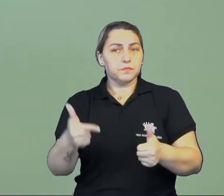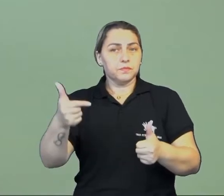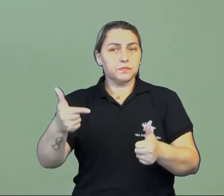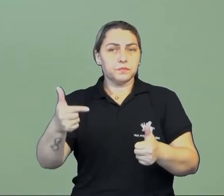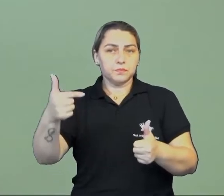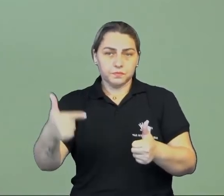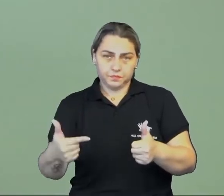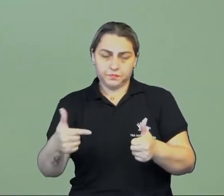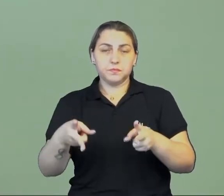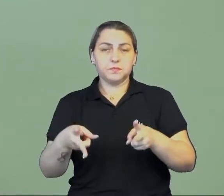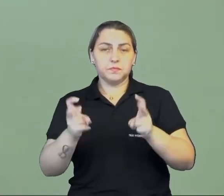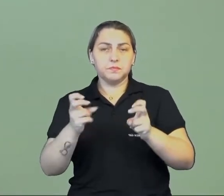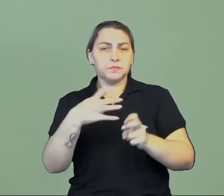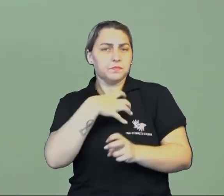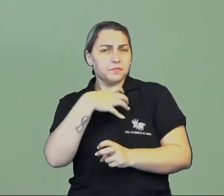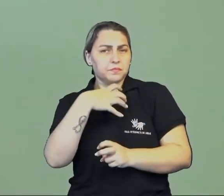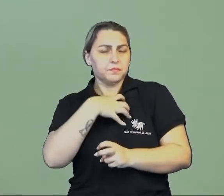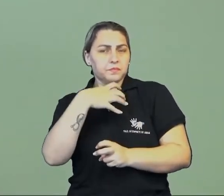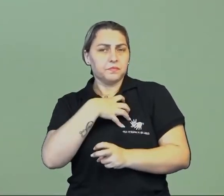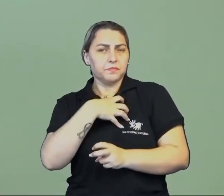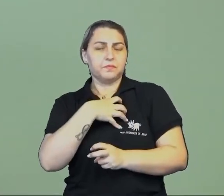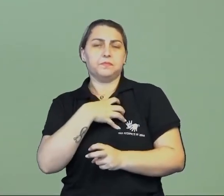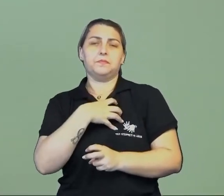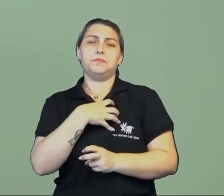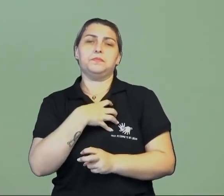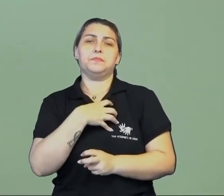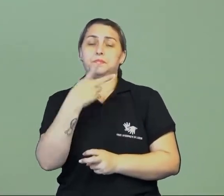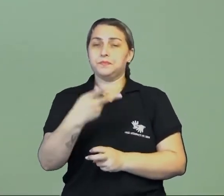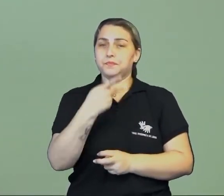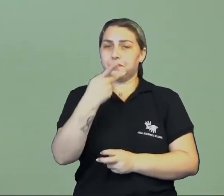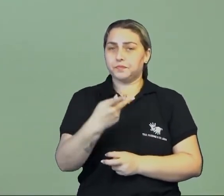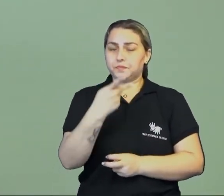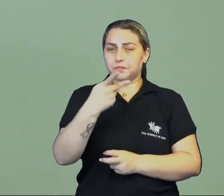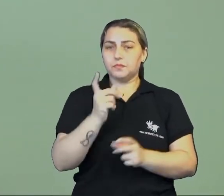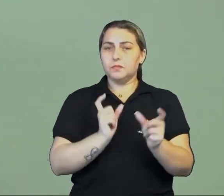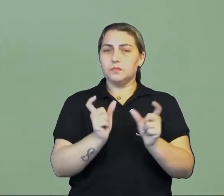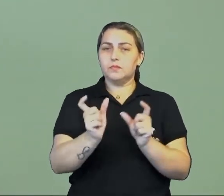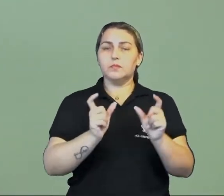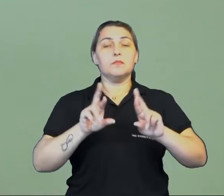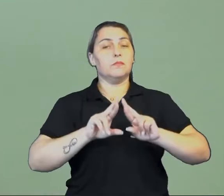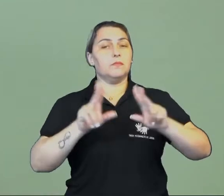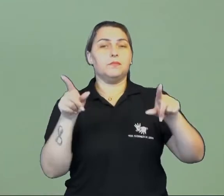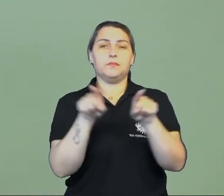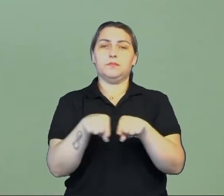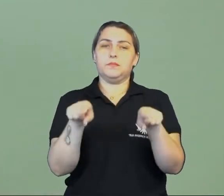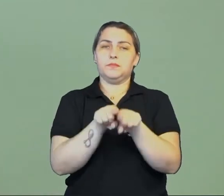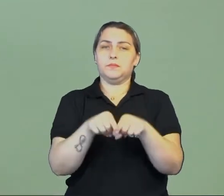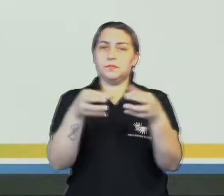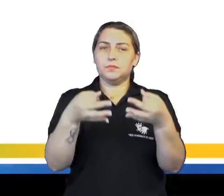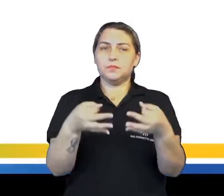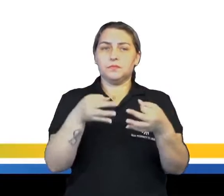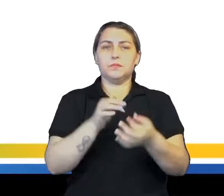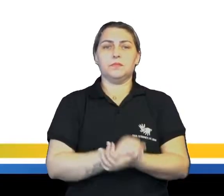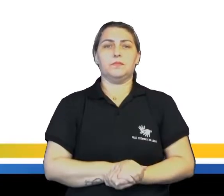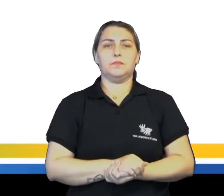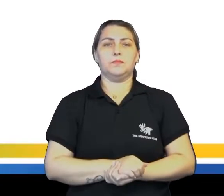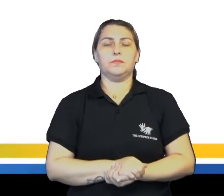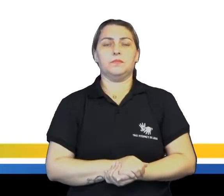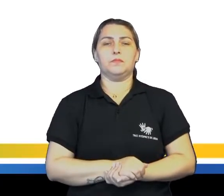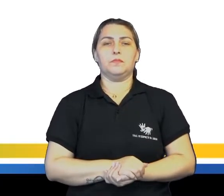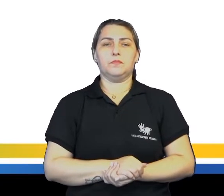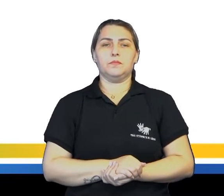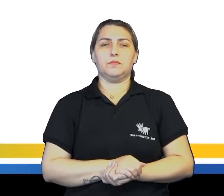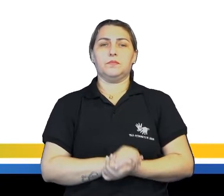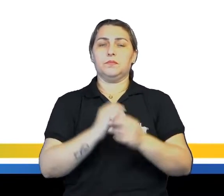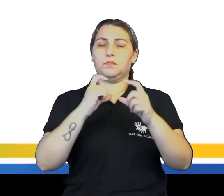2. Percebemos o sotaque, percebemos a forma de falar, as palavras diferenciadas, certo?